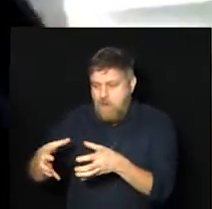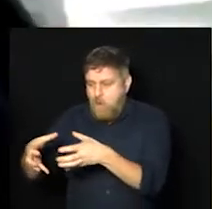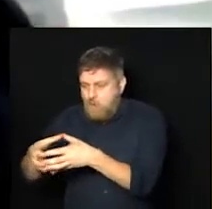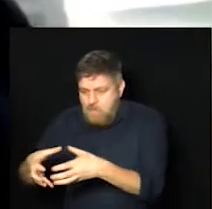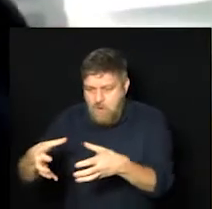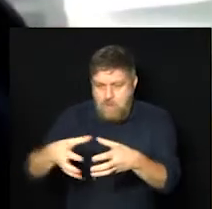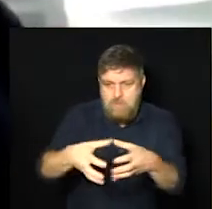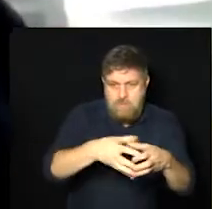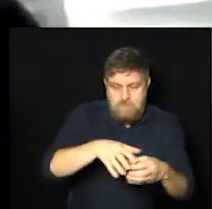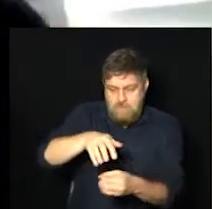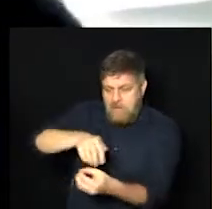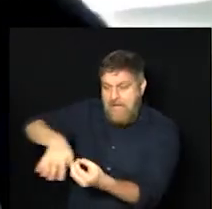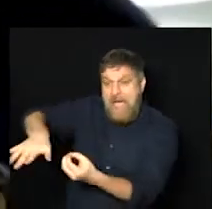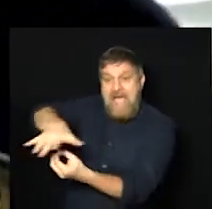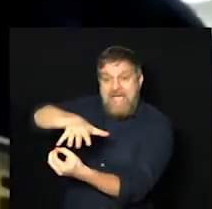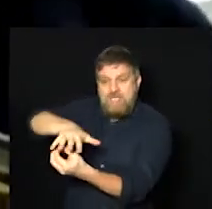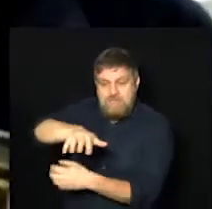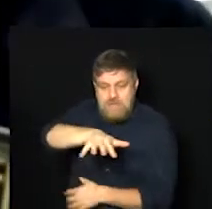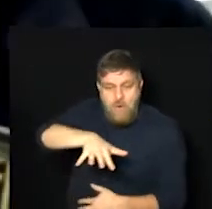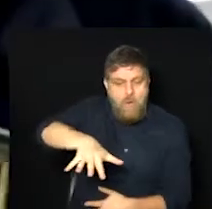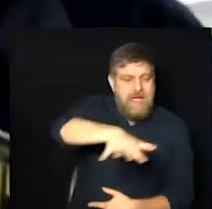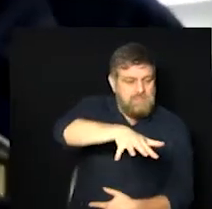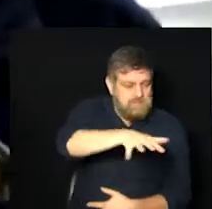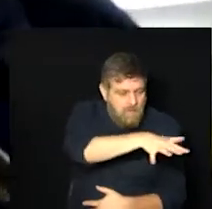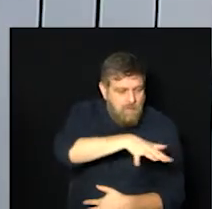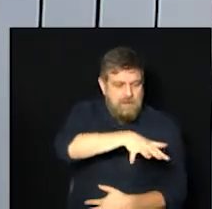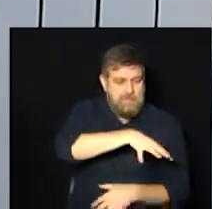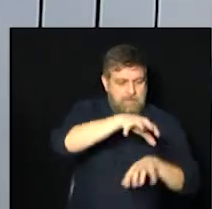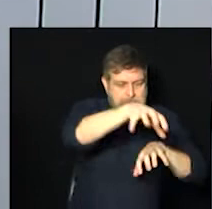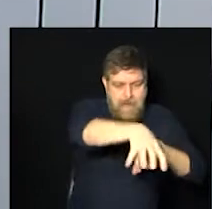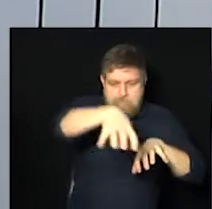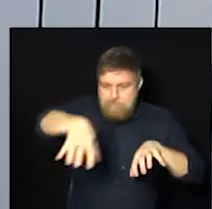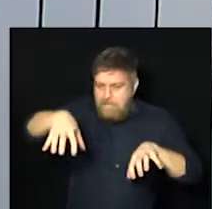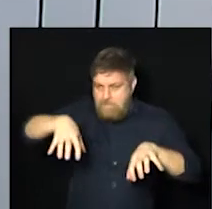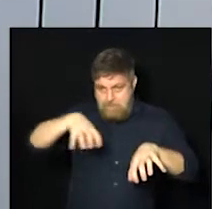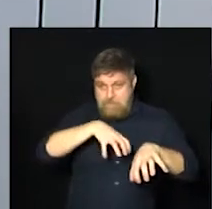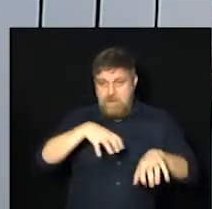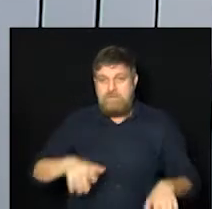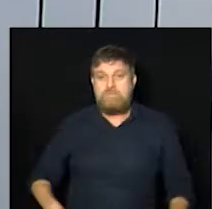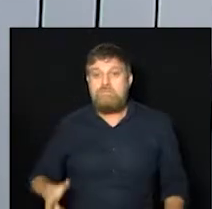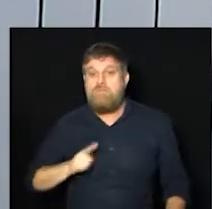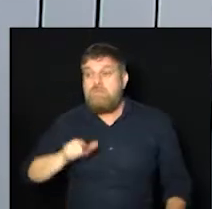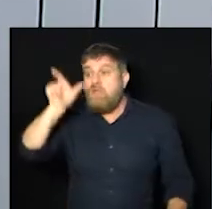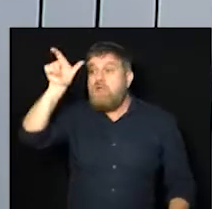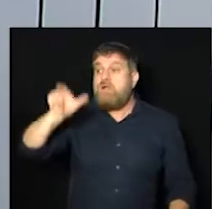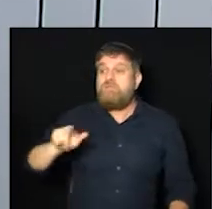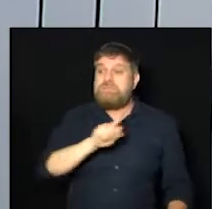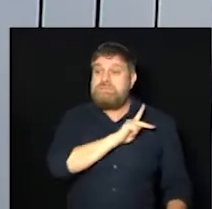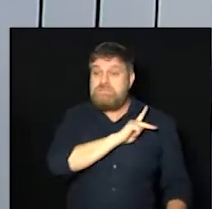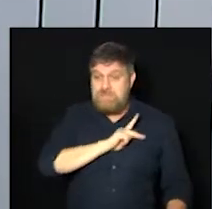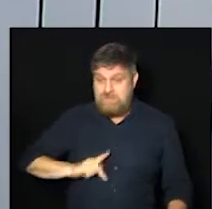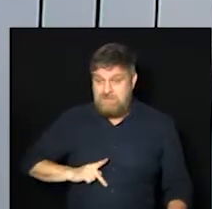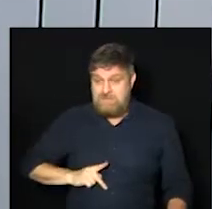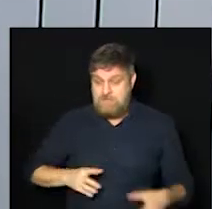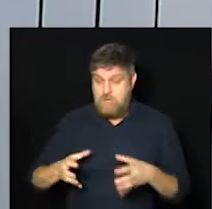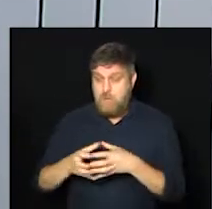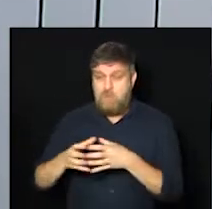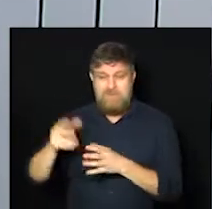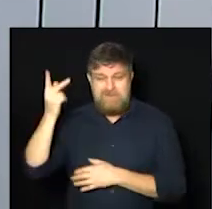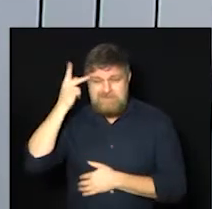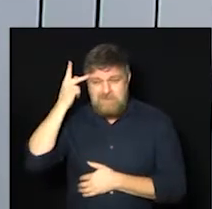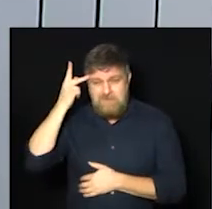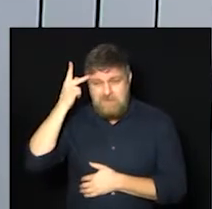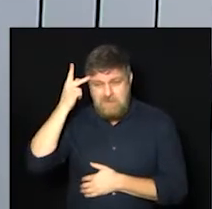quer realizar a competição, é isso. Você assumiu a presidência da Liga Paulista em fevereiro deste ano e logo de cara